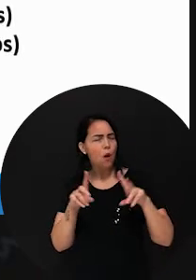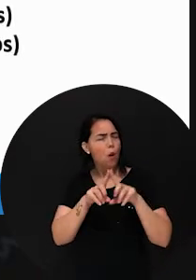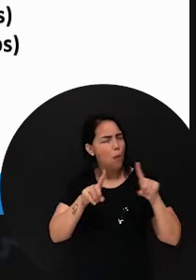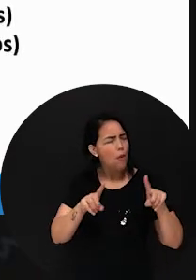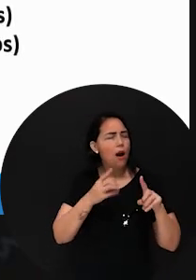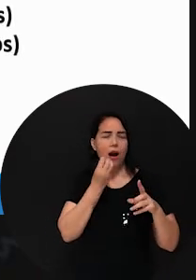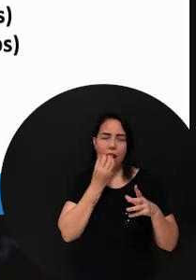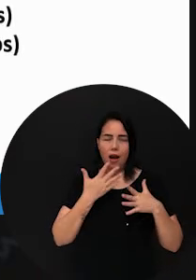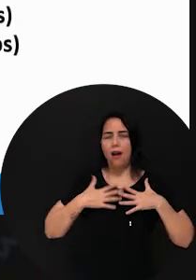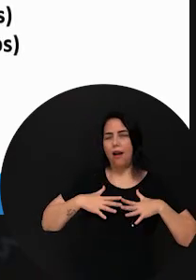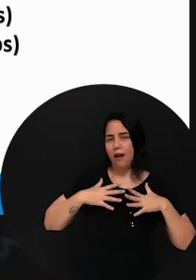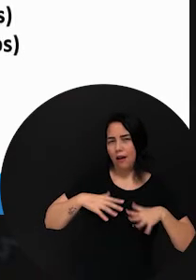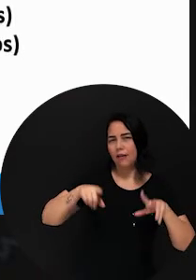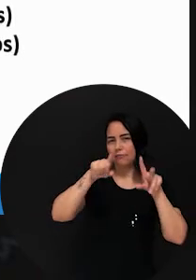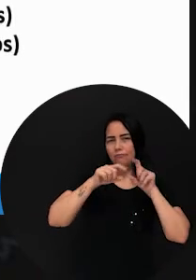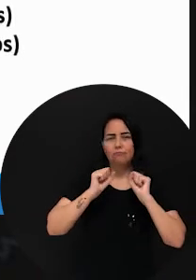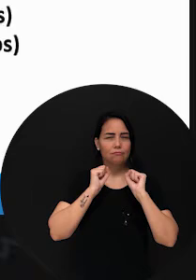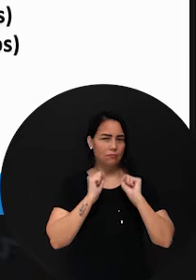acompanhar.